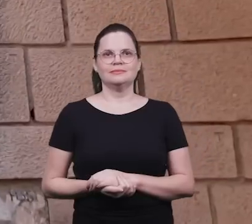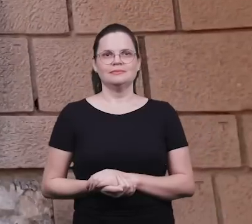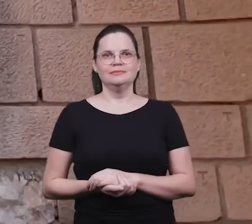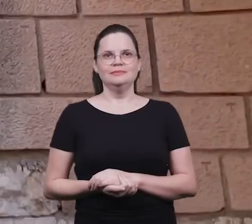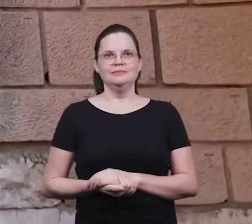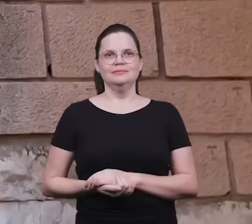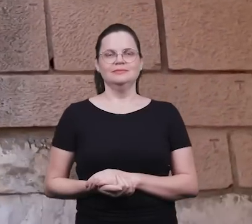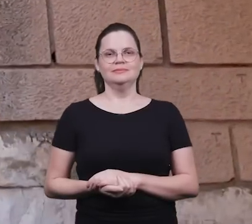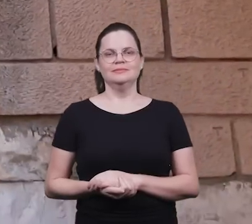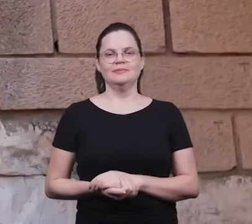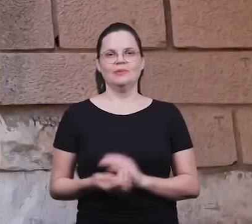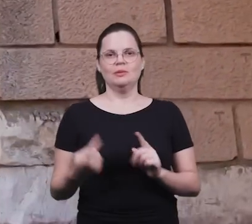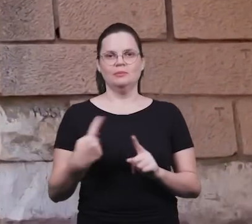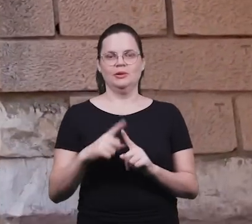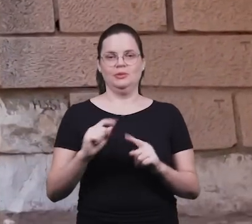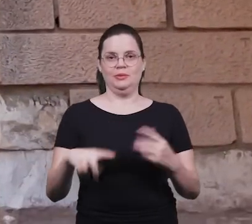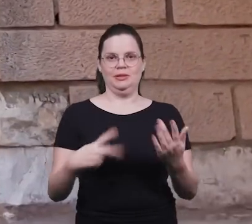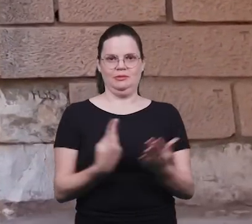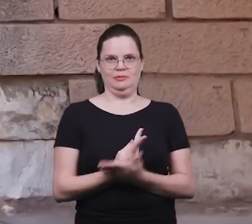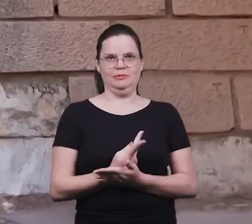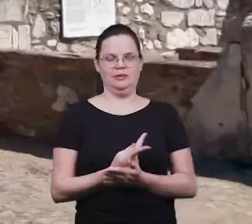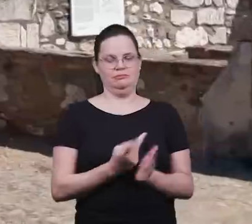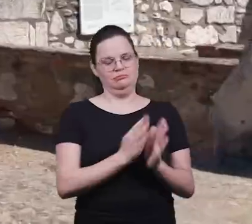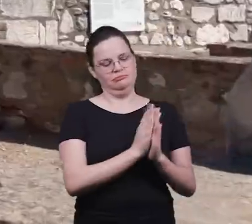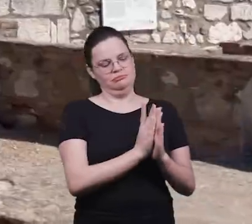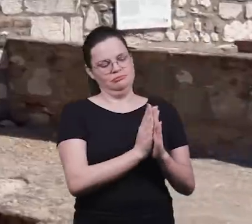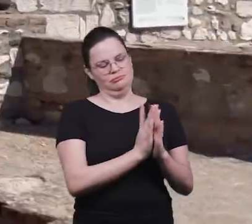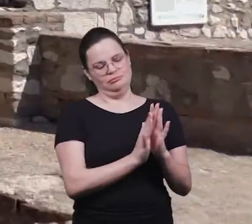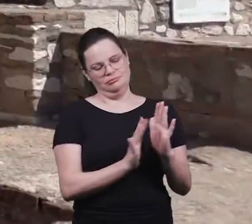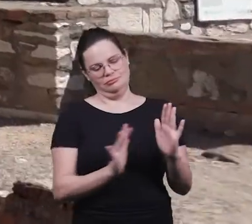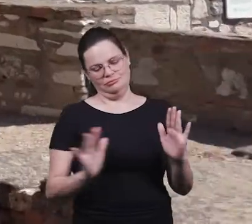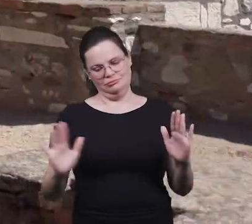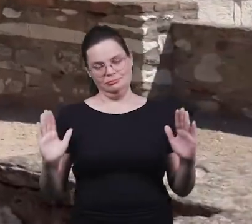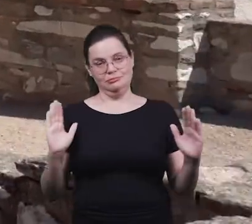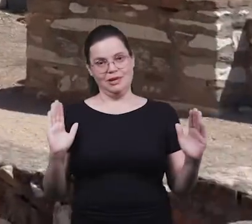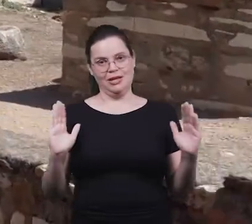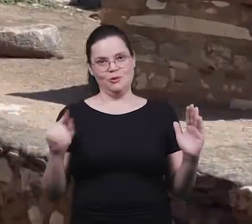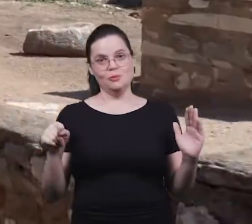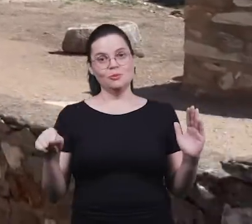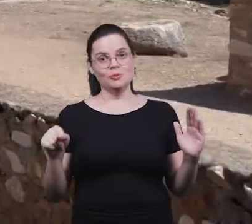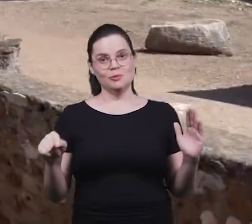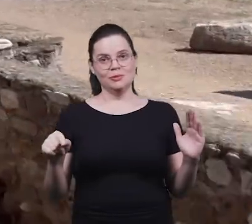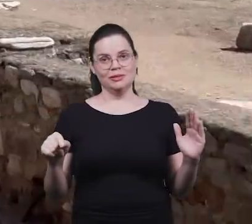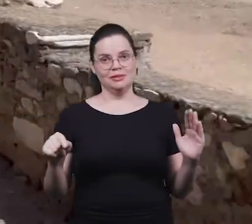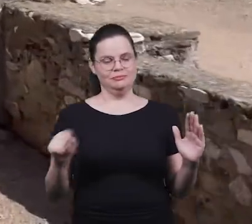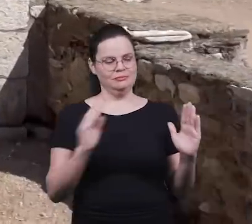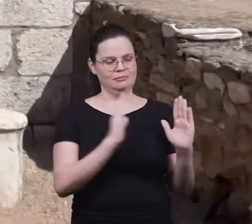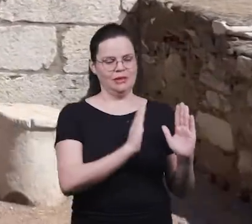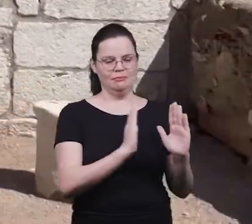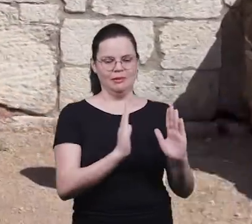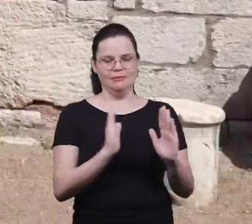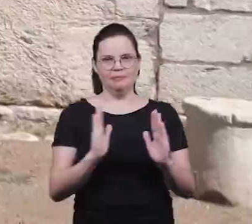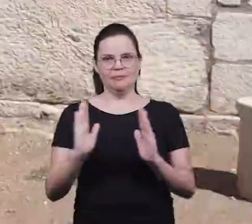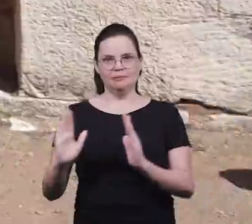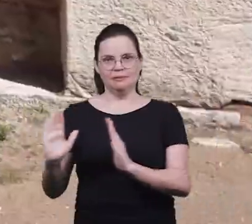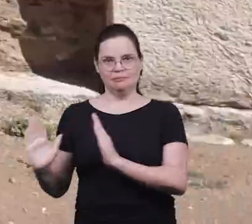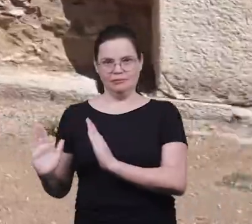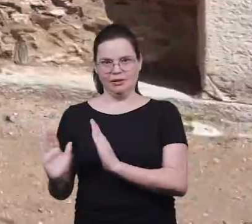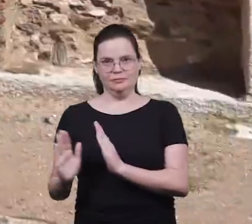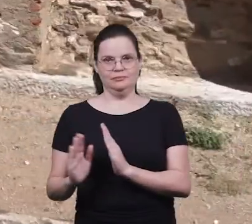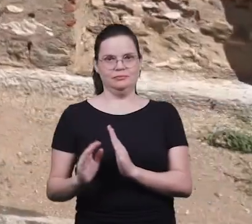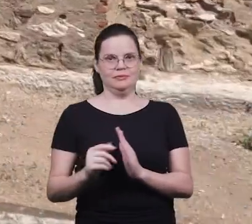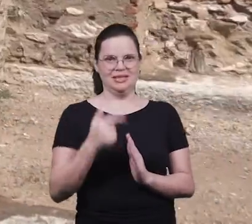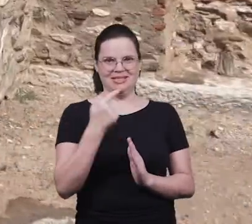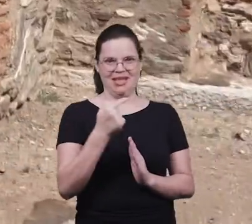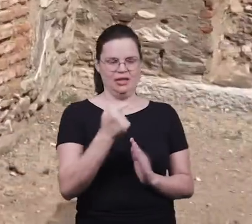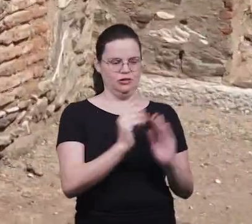tempo em que a qual, não, a cada etapa se refere cada uma das 7 cartas, qual é